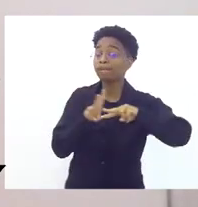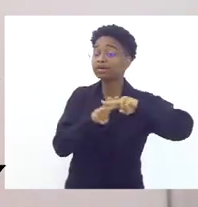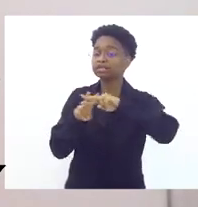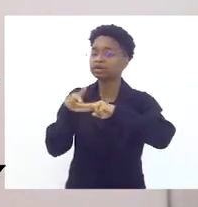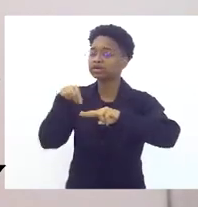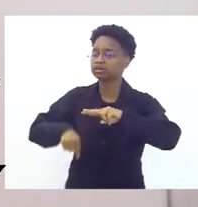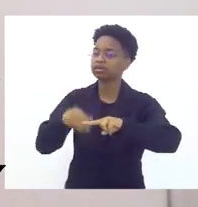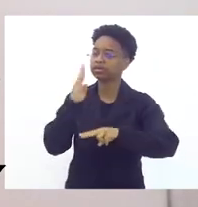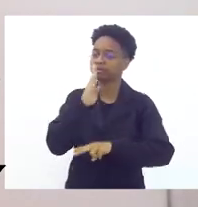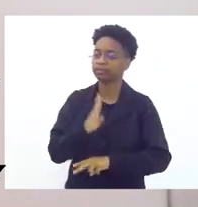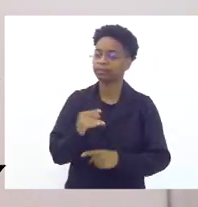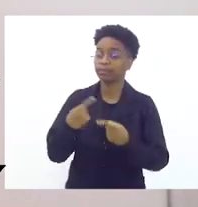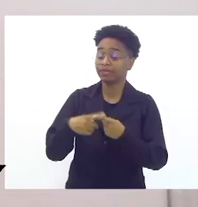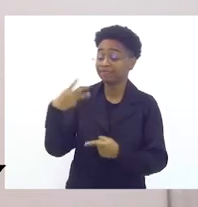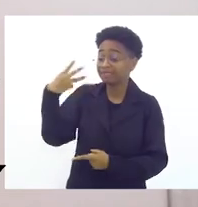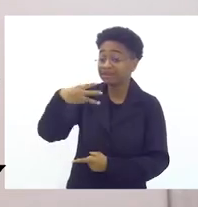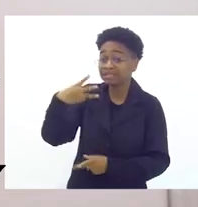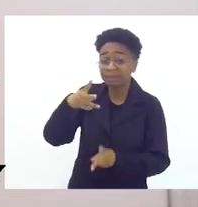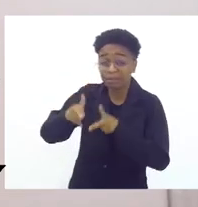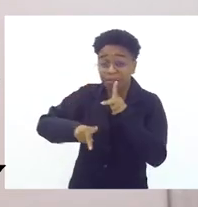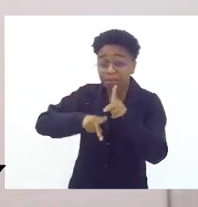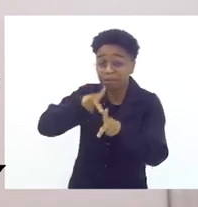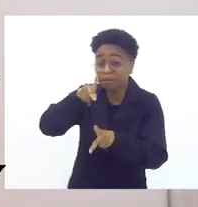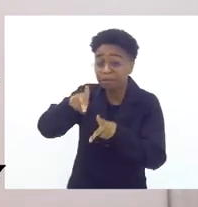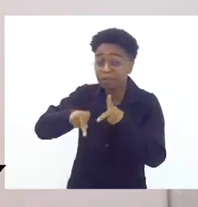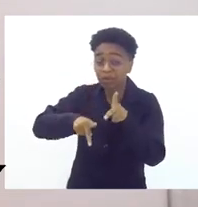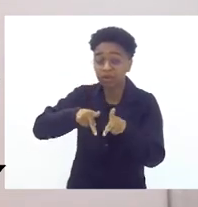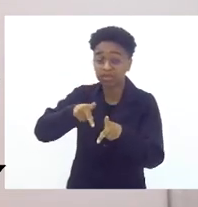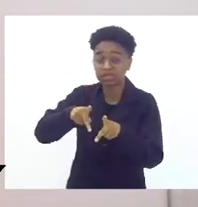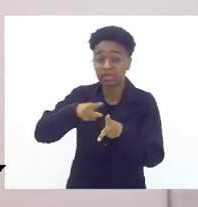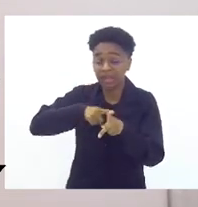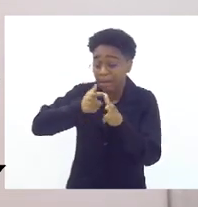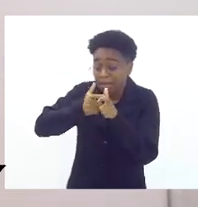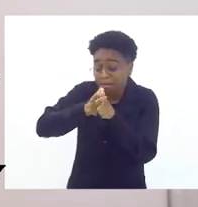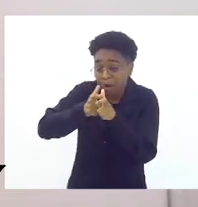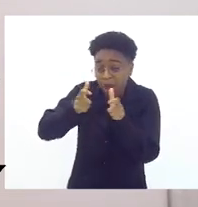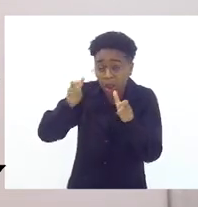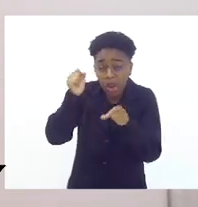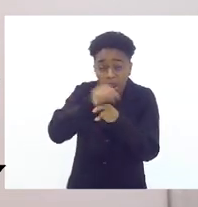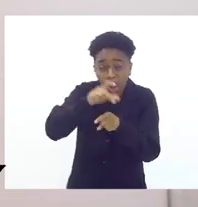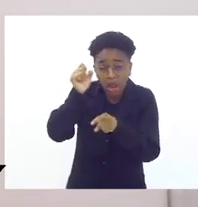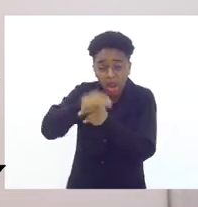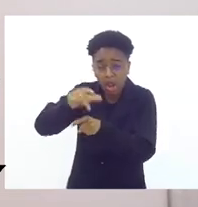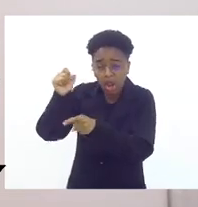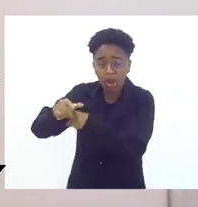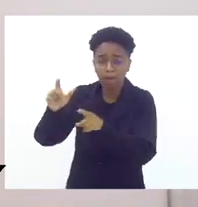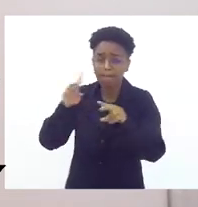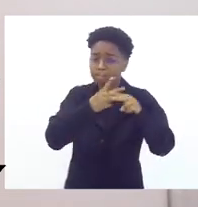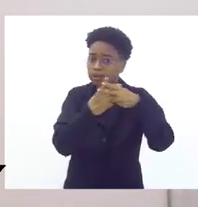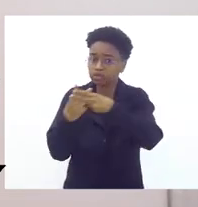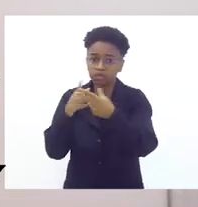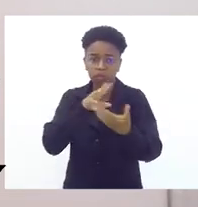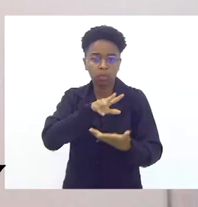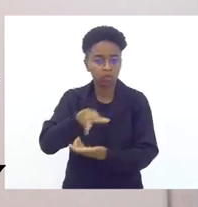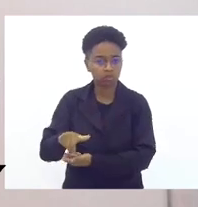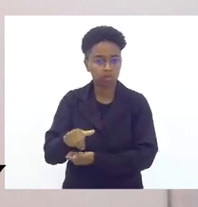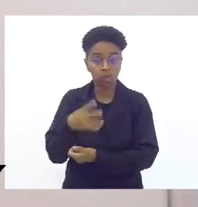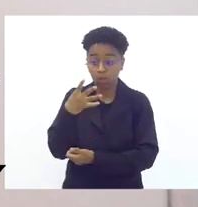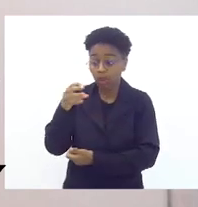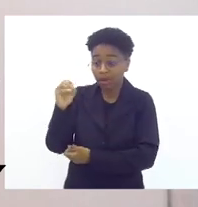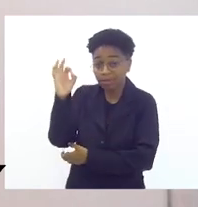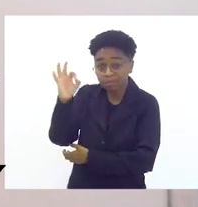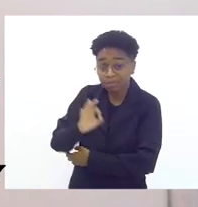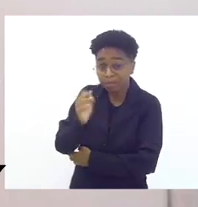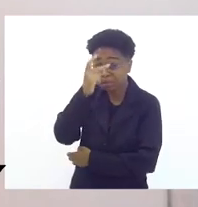a terceira população com a maior população carcerária no mundo 40% de quem tá no